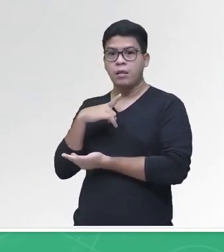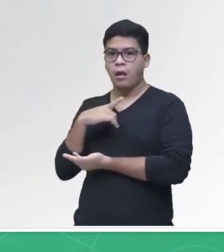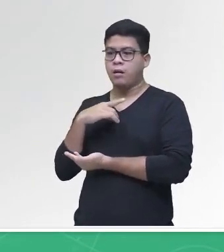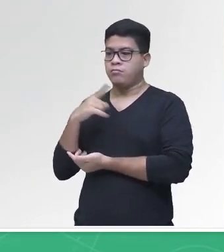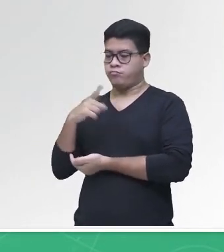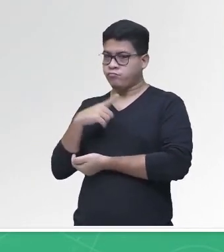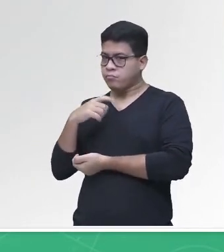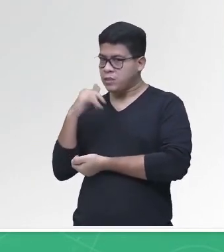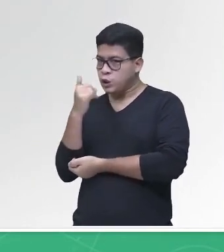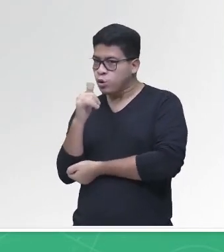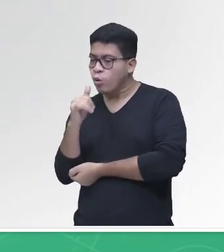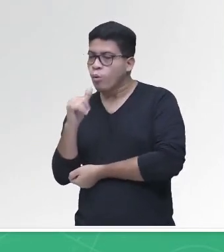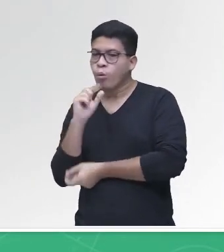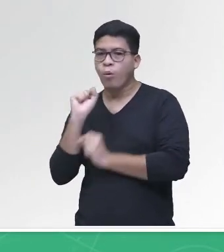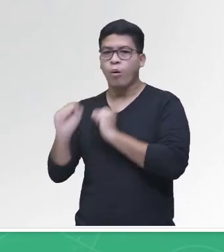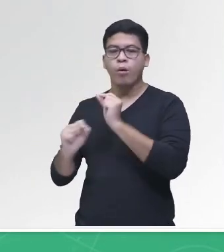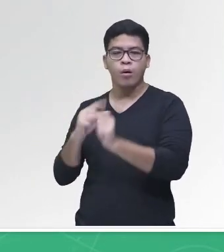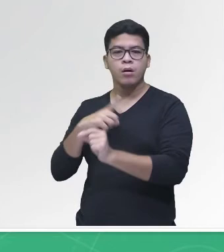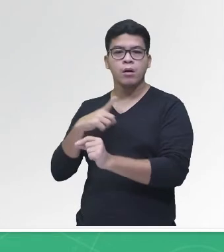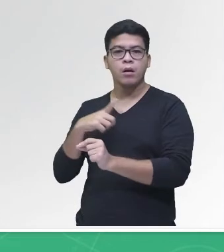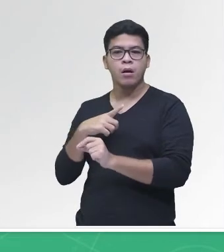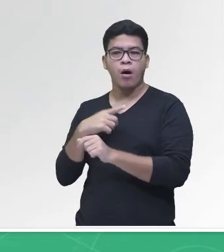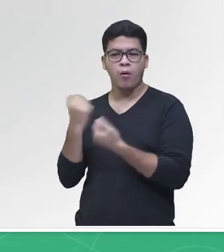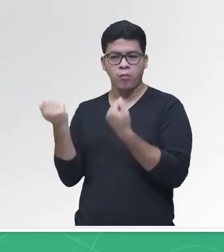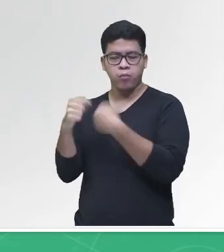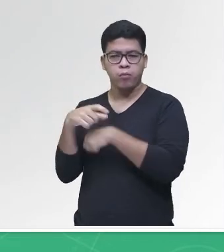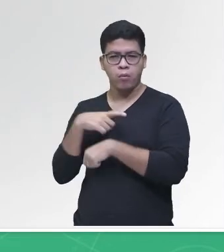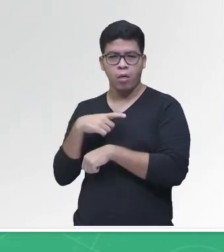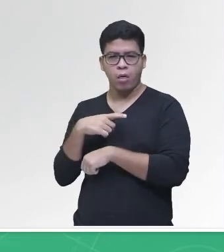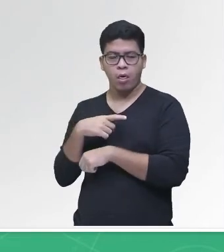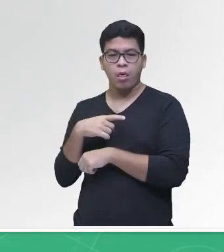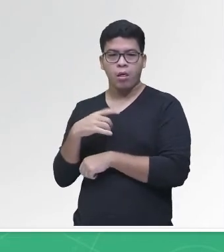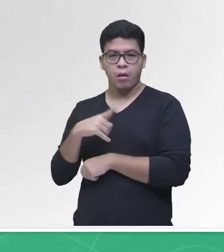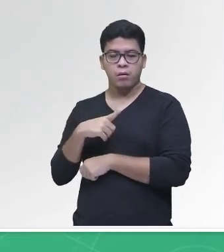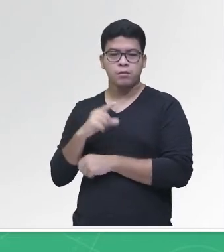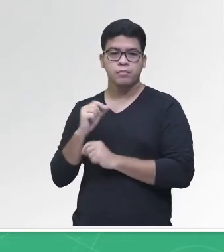em excesso, ou seja, se um corpo está carregado eletricamente.